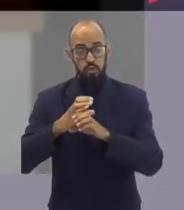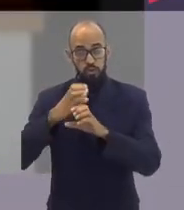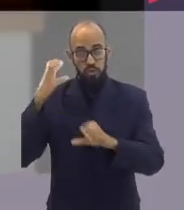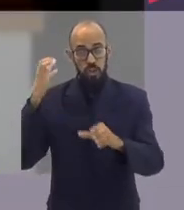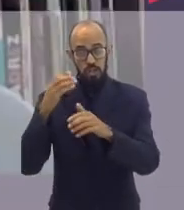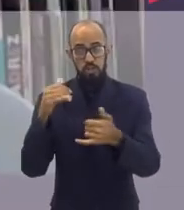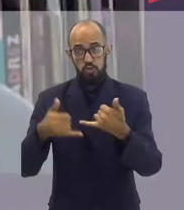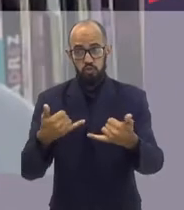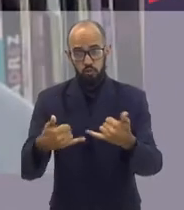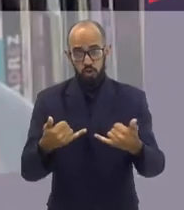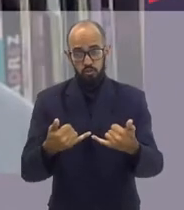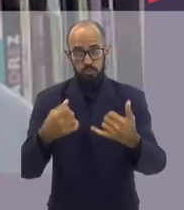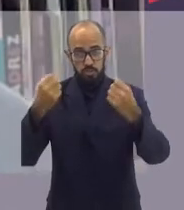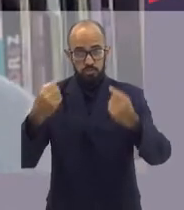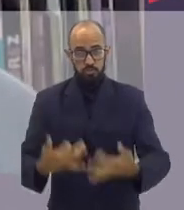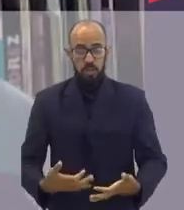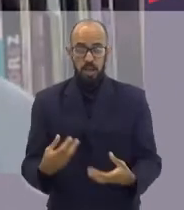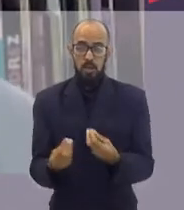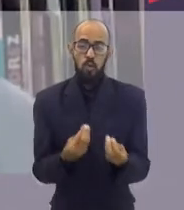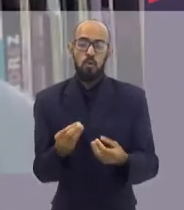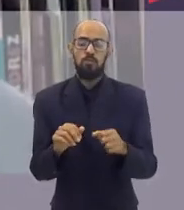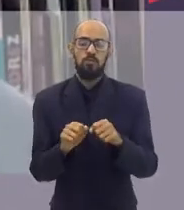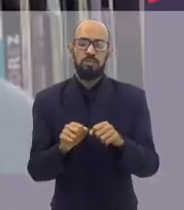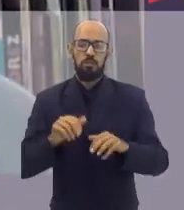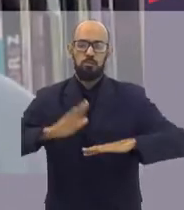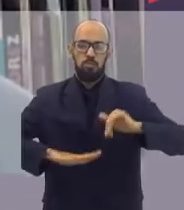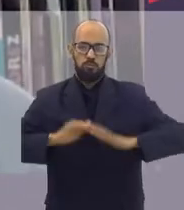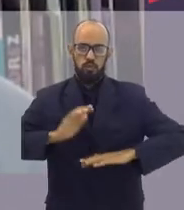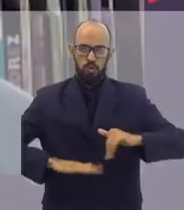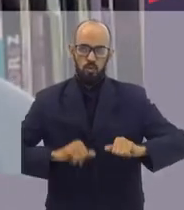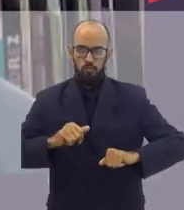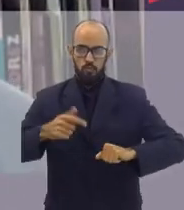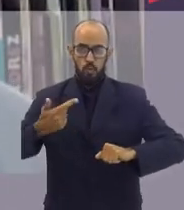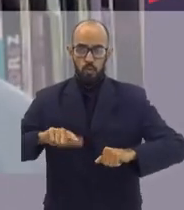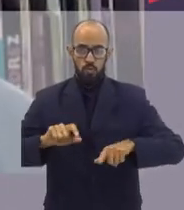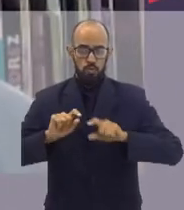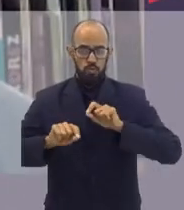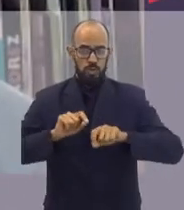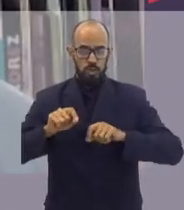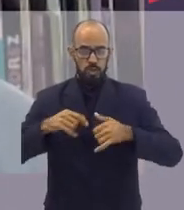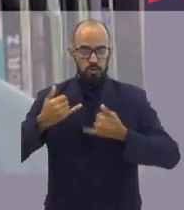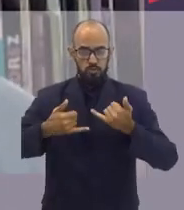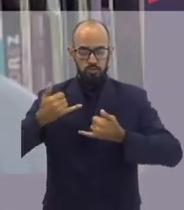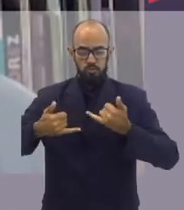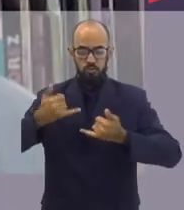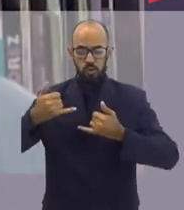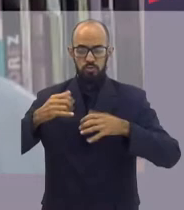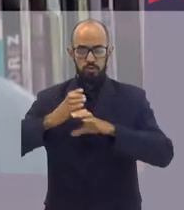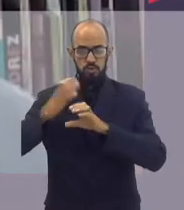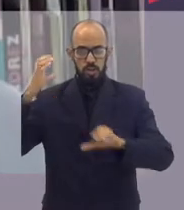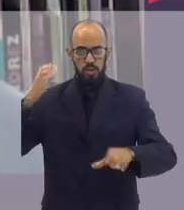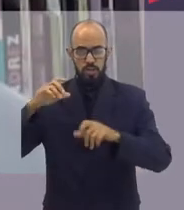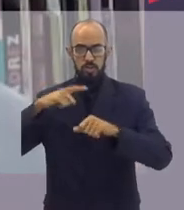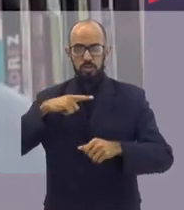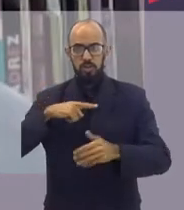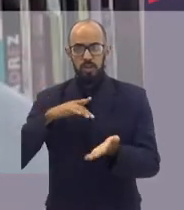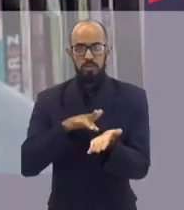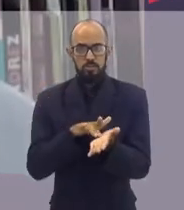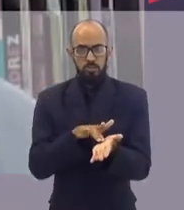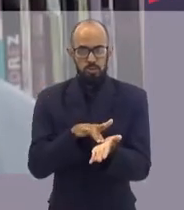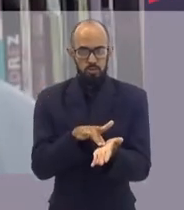Que estuda como que a gente faz jogo profissionalmente, né? A outra é usar jogos no ensino da engenharia, por isso simulação que aparece no